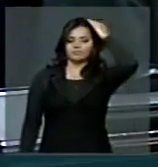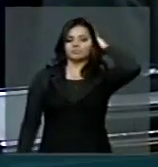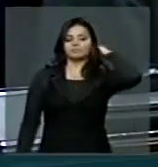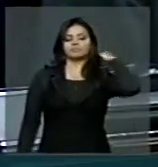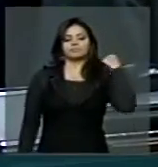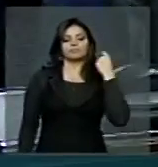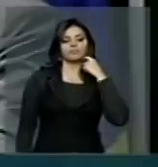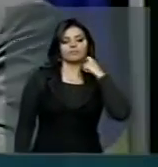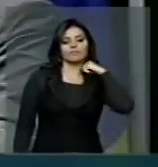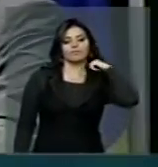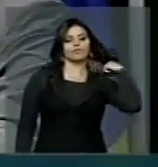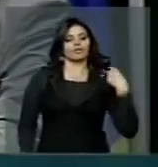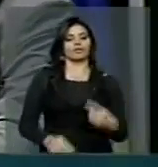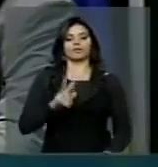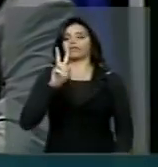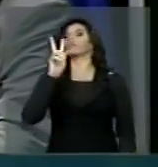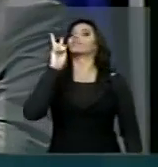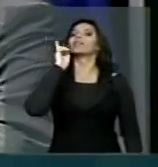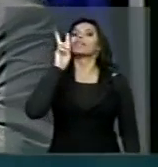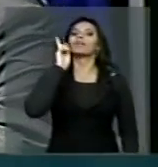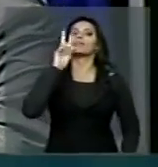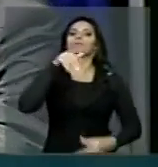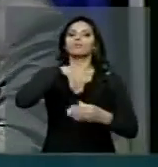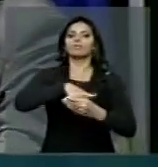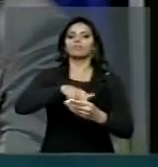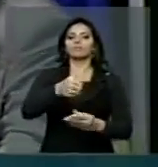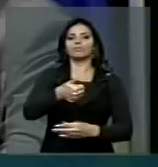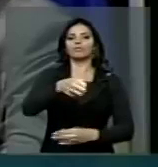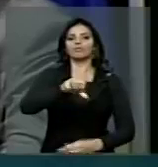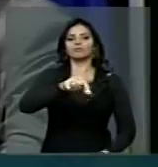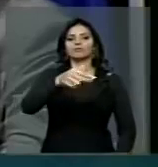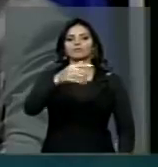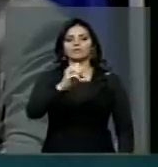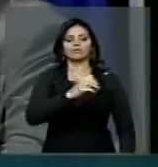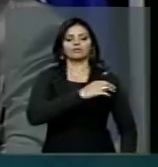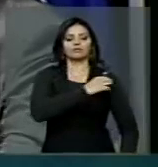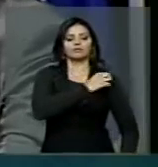Lembro que essa eleição de 70